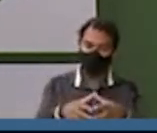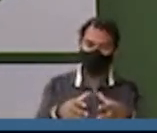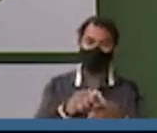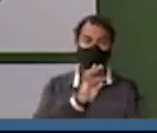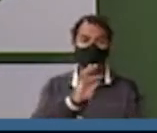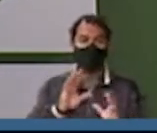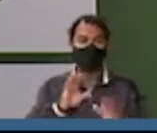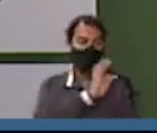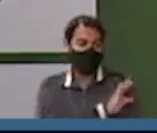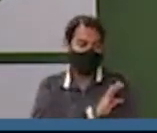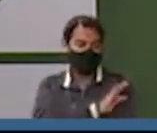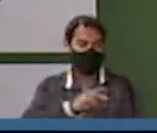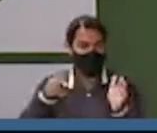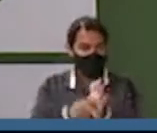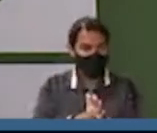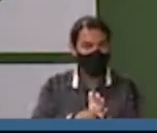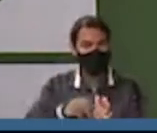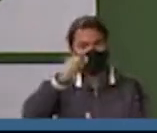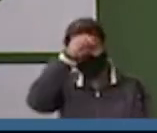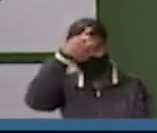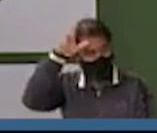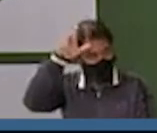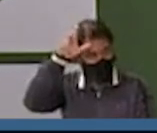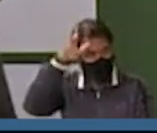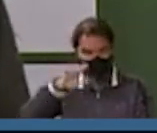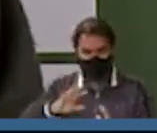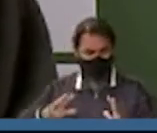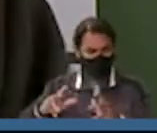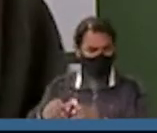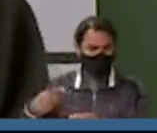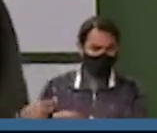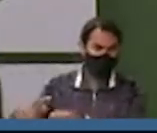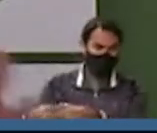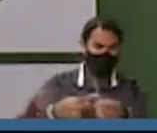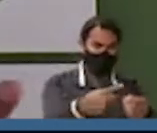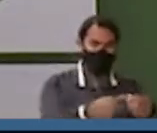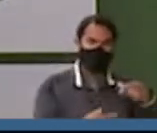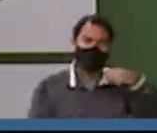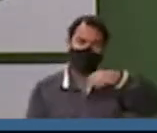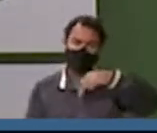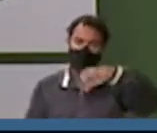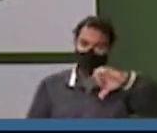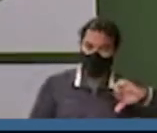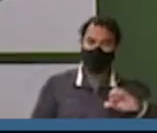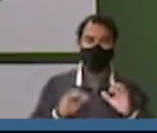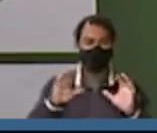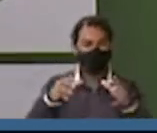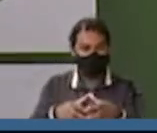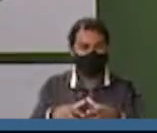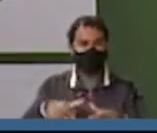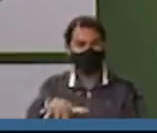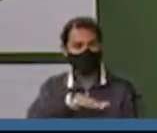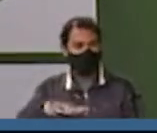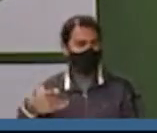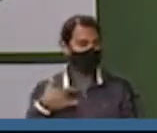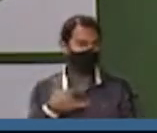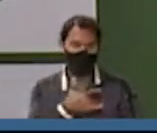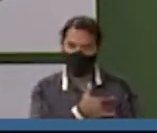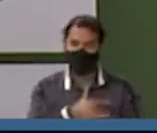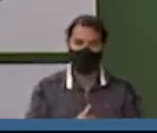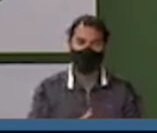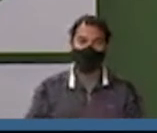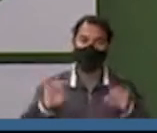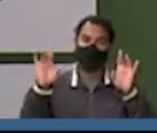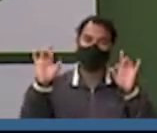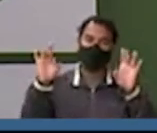prefeitas, os secretários municipais de saúde de todos os 79 municípios, as equipes de saúde, mas